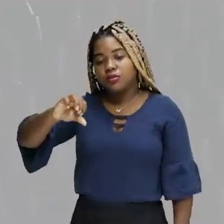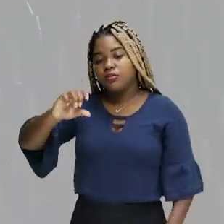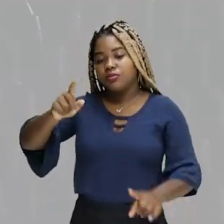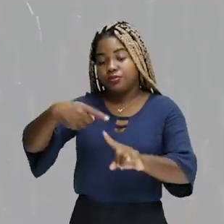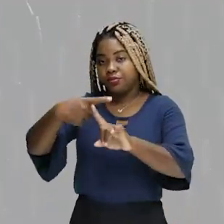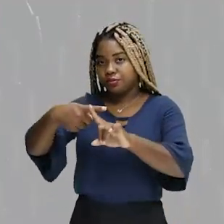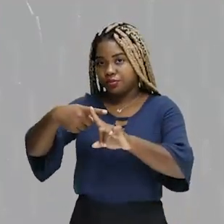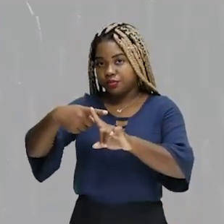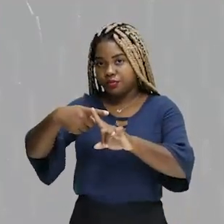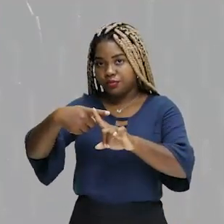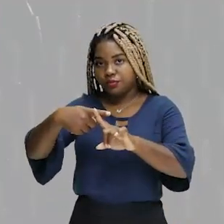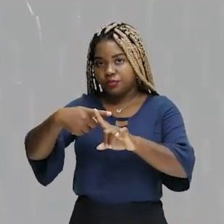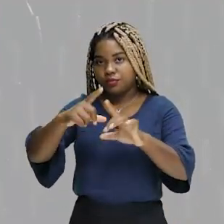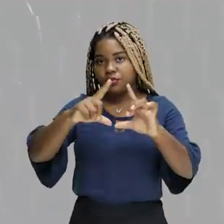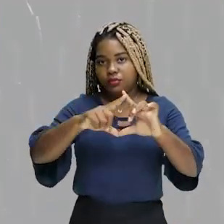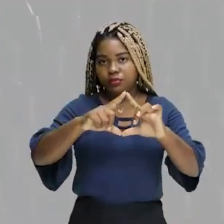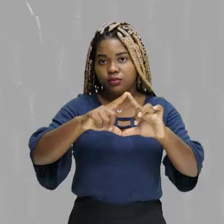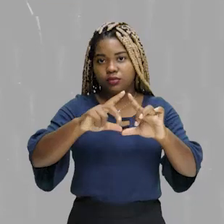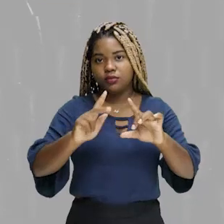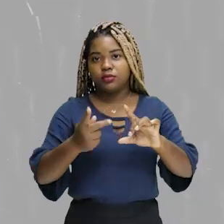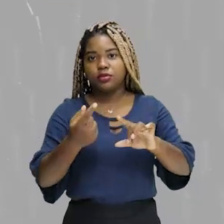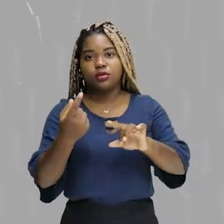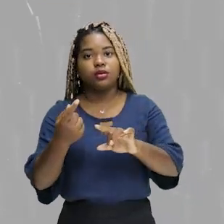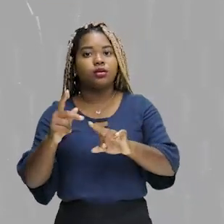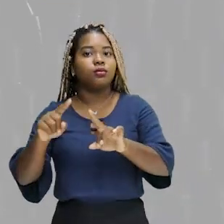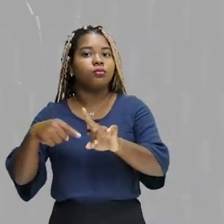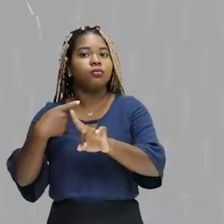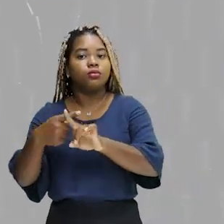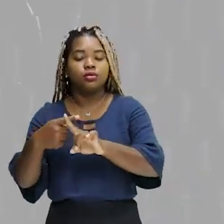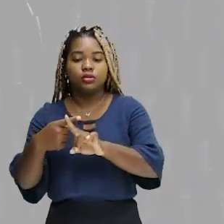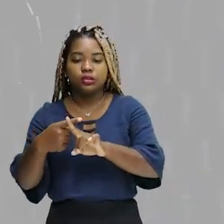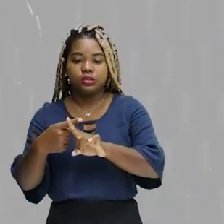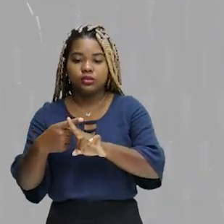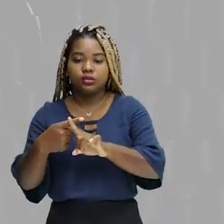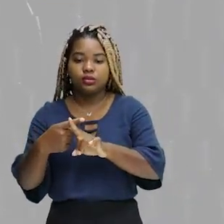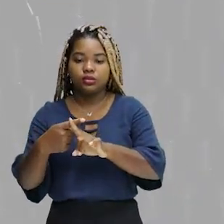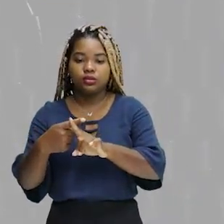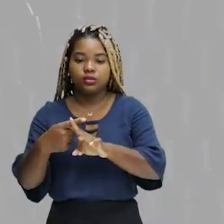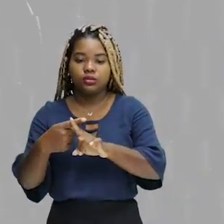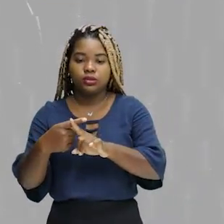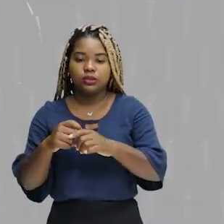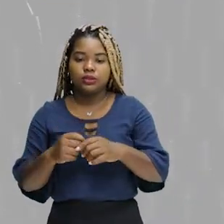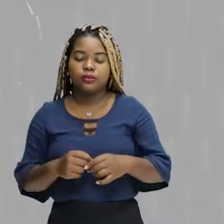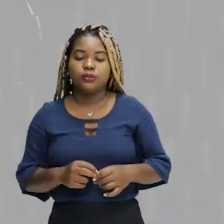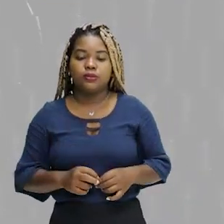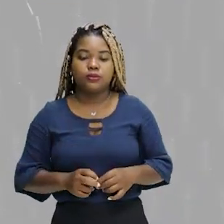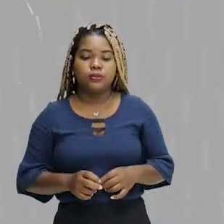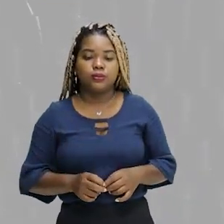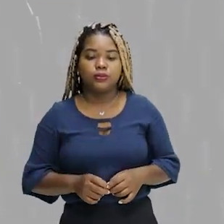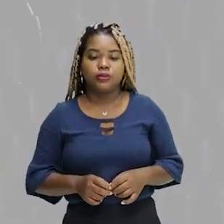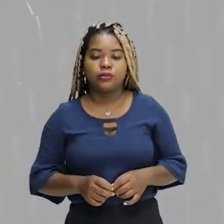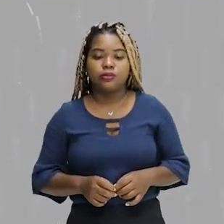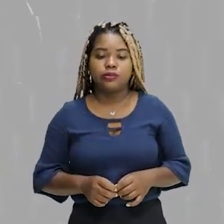359,4. Então, vai ficar um ΔH positivo. E vamos fazer a